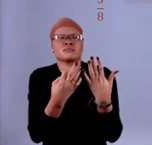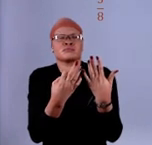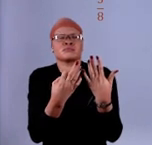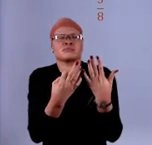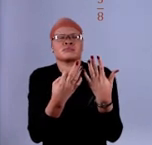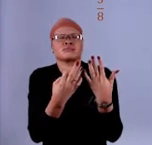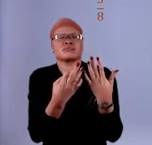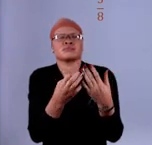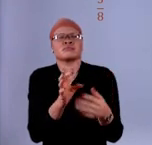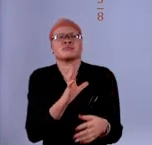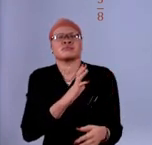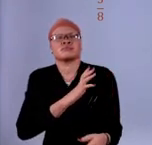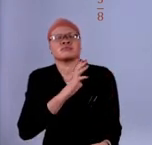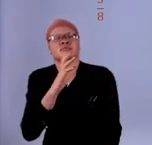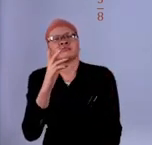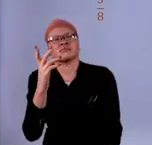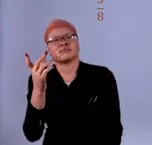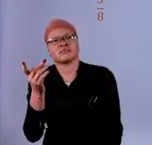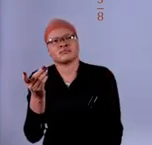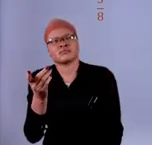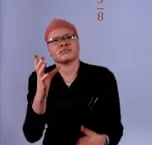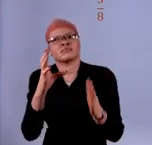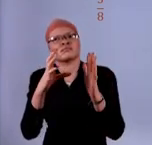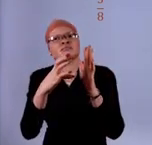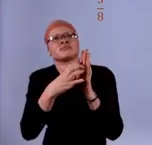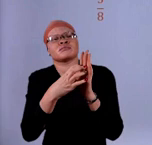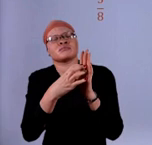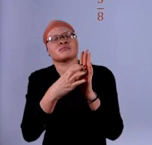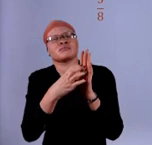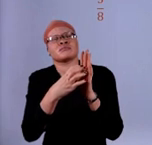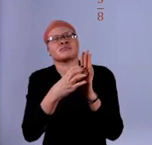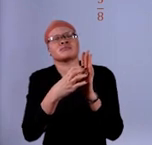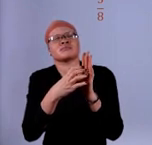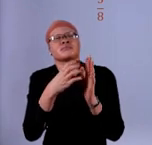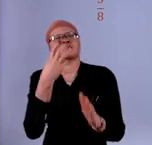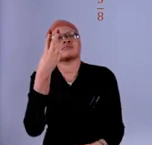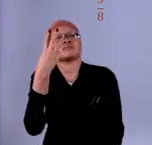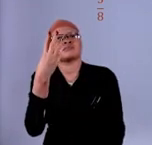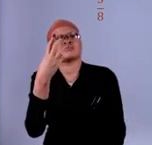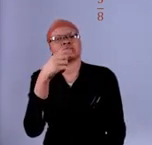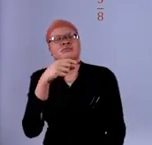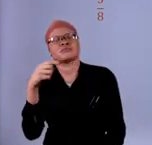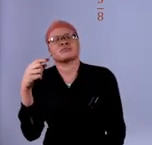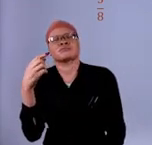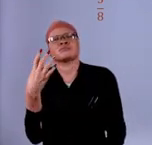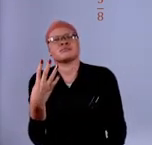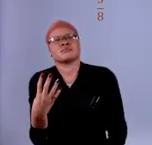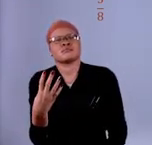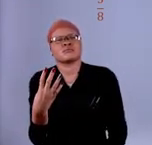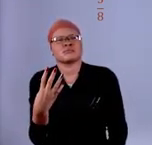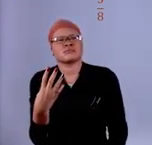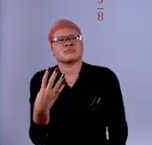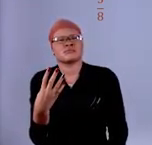Cinco oitavos temos também esta figura que é 3 sobre 4